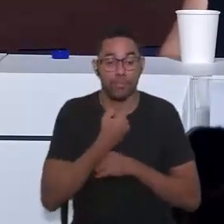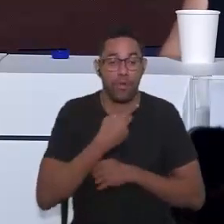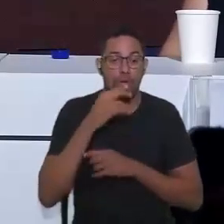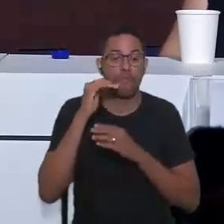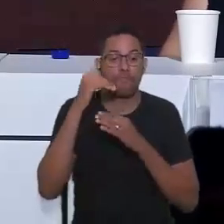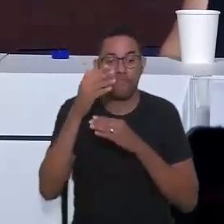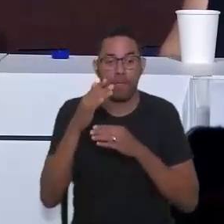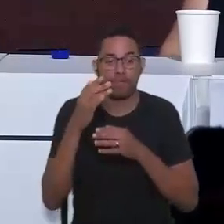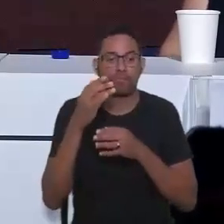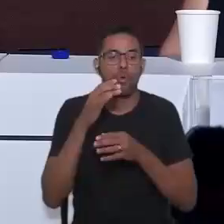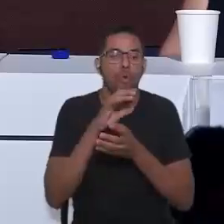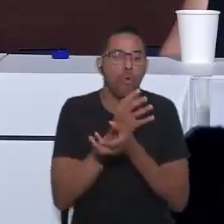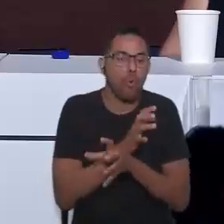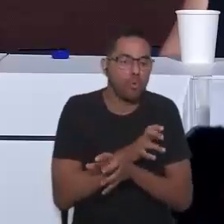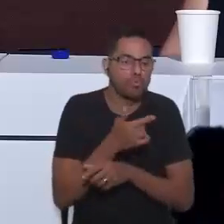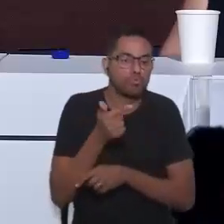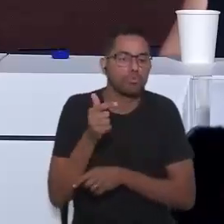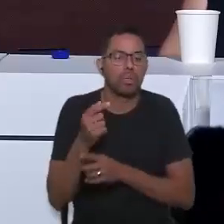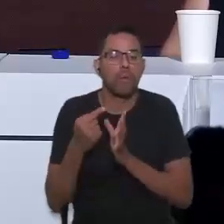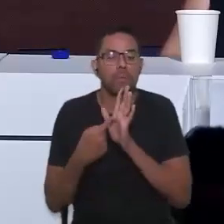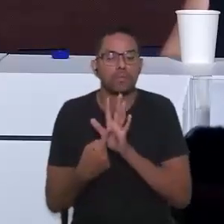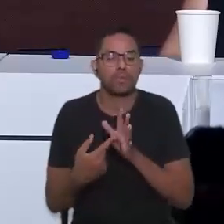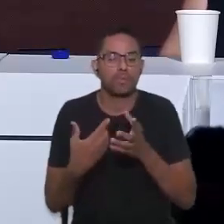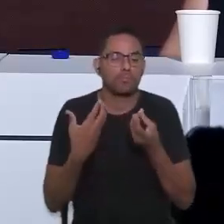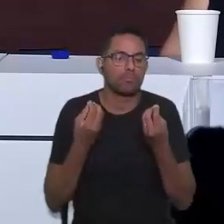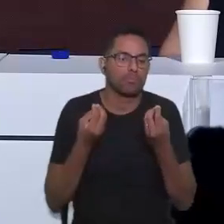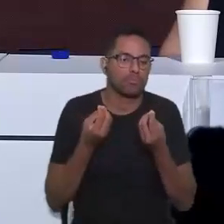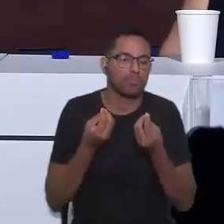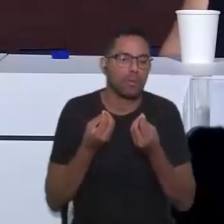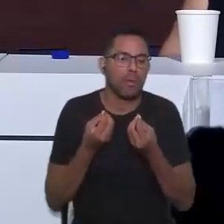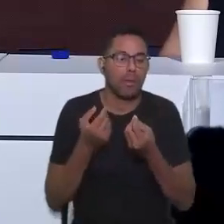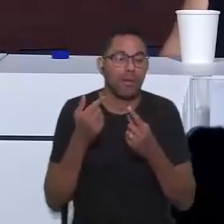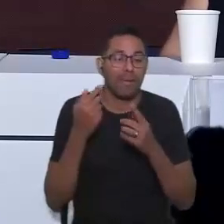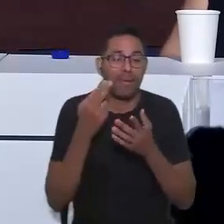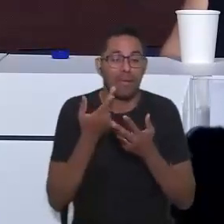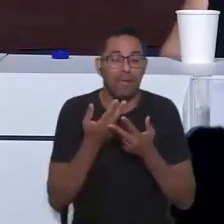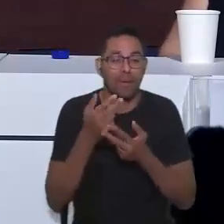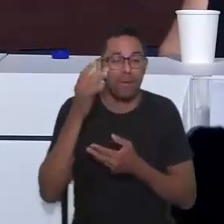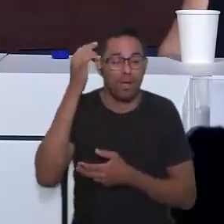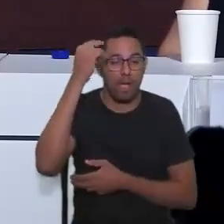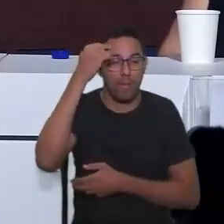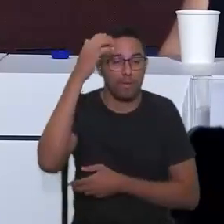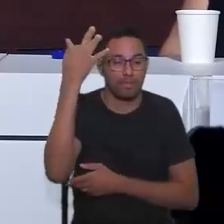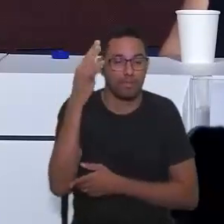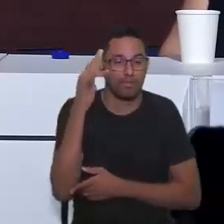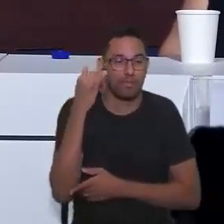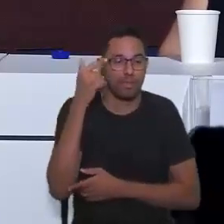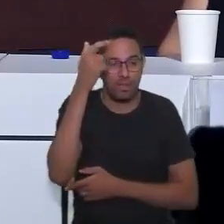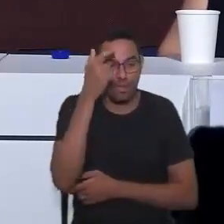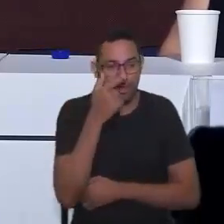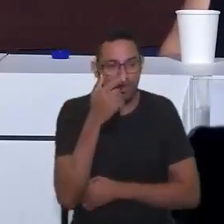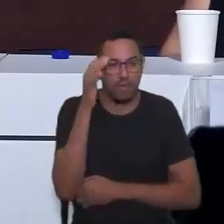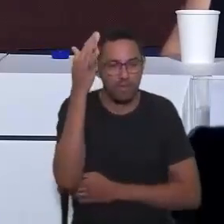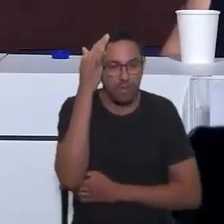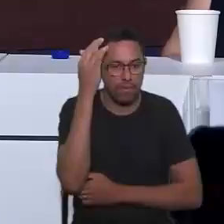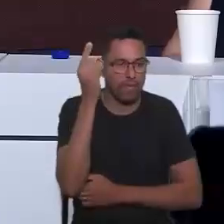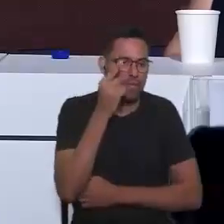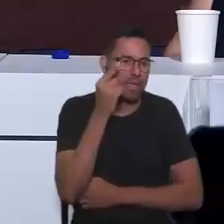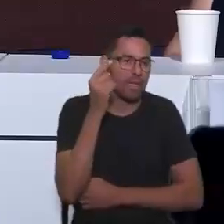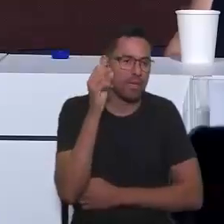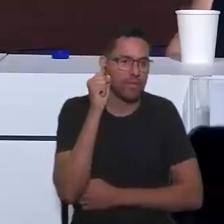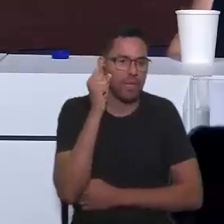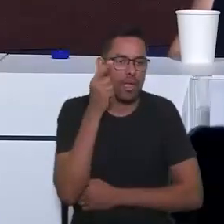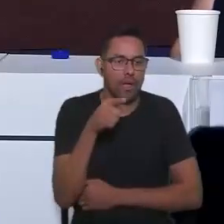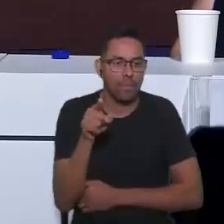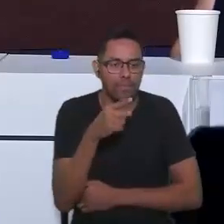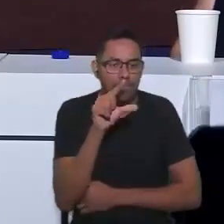um osso, não tem um osso à mostra. É um pouco como a enxaqueca. A gente diz, eu estou com uma enxaqueca, e as pessoas, venha ouvir